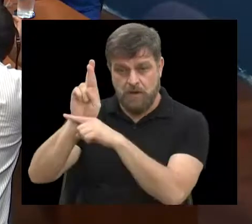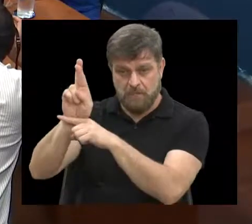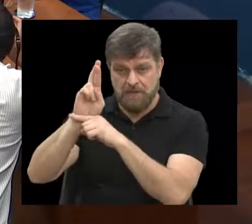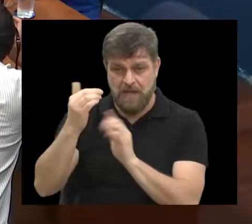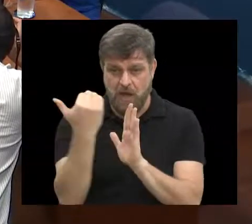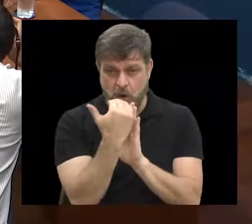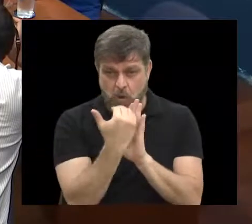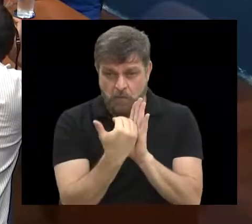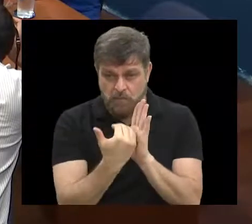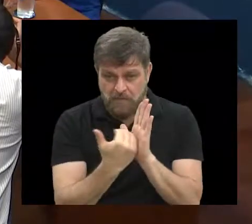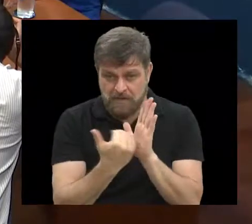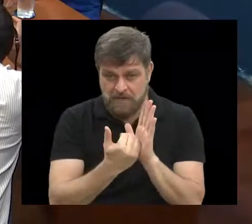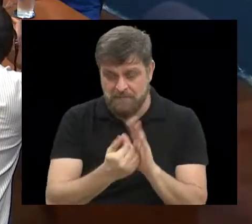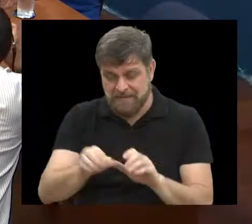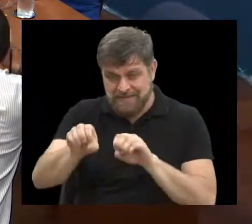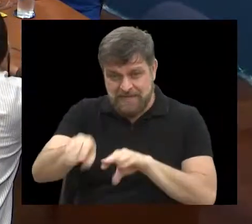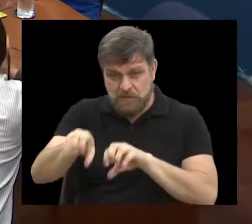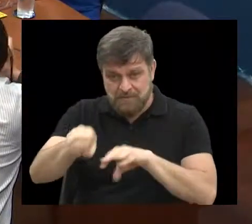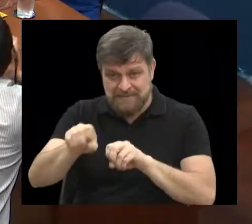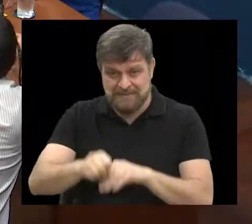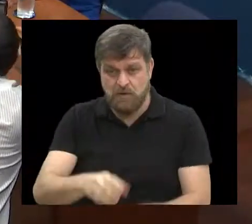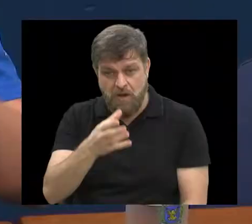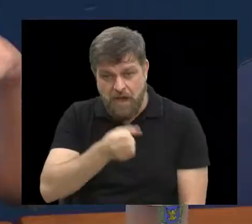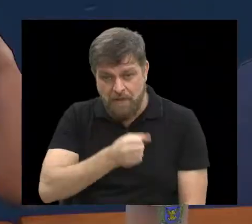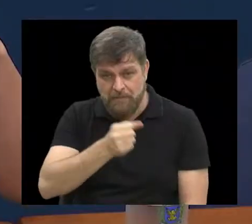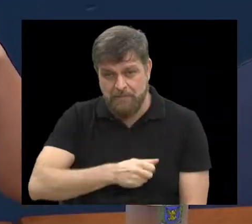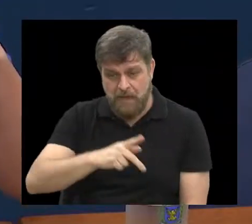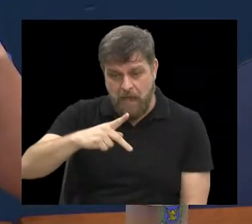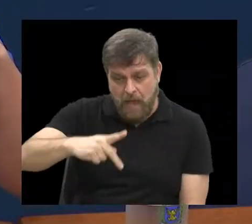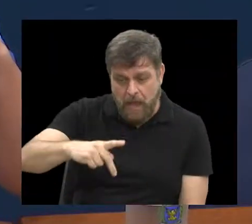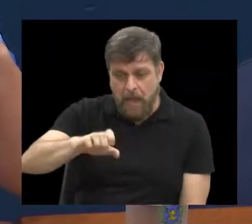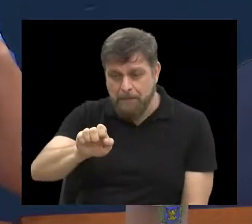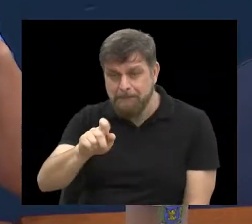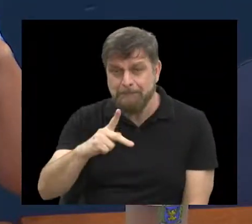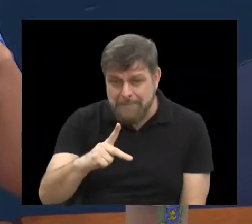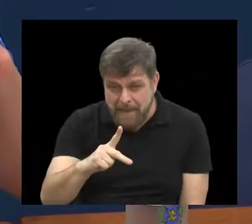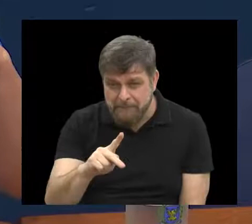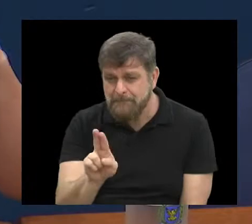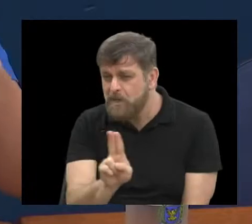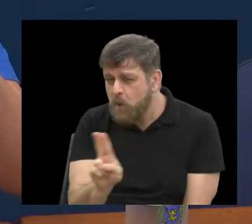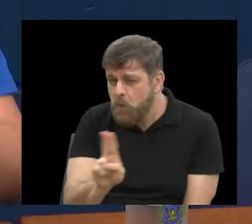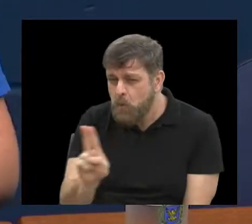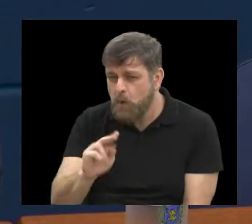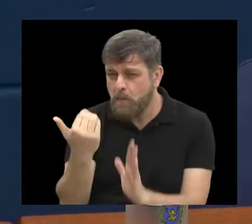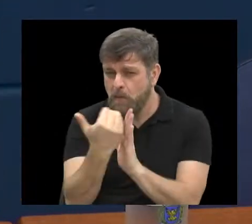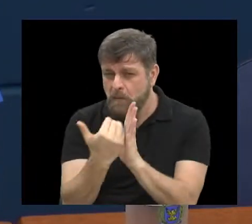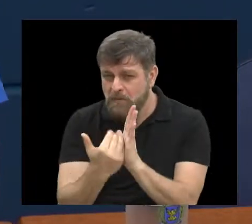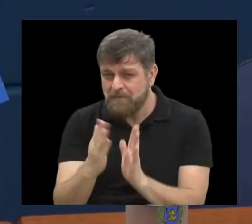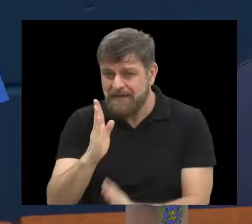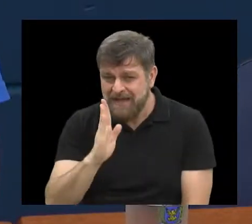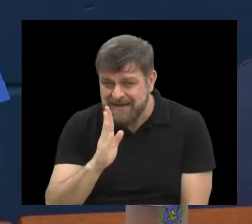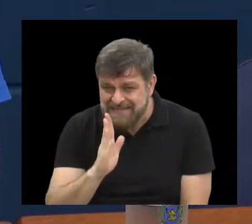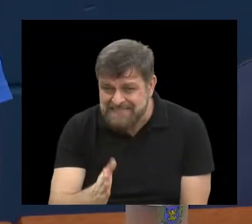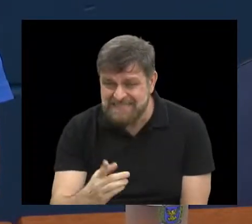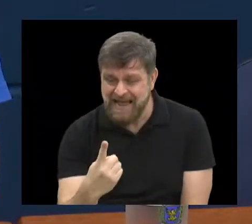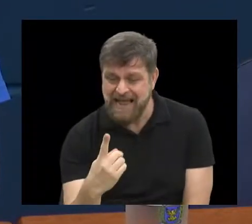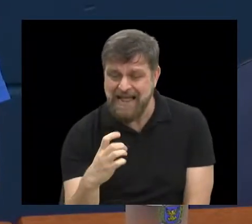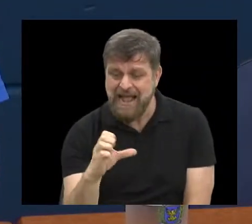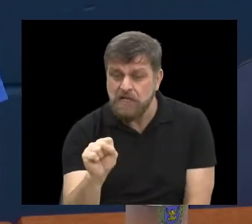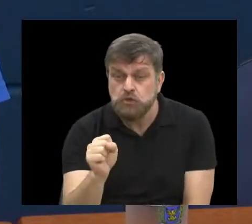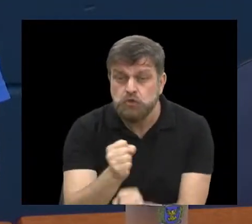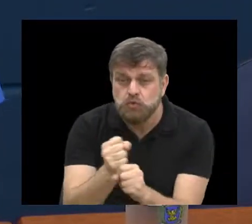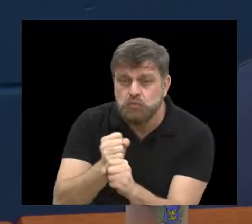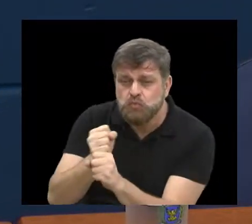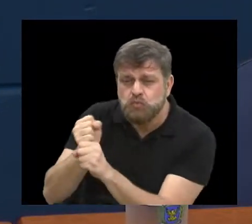de Educação Previdenciária, que é o PEP, que a gente chama. É um programa que já existe há mais de 18 anos,